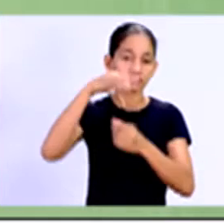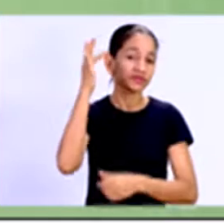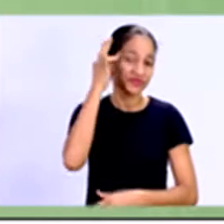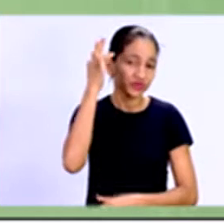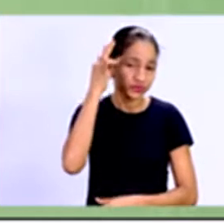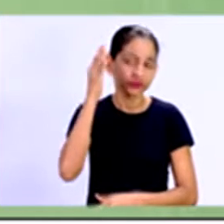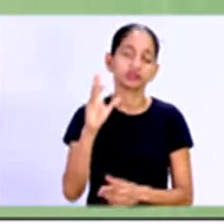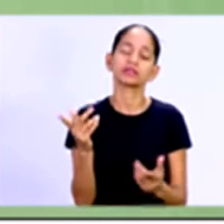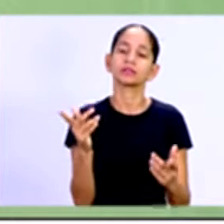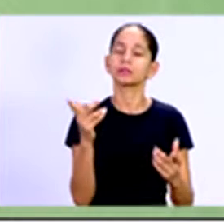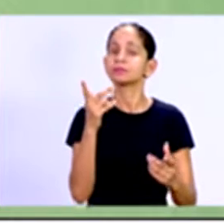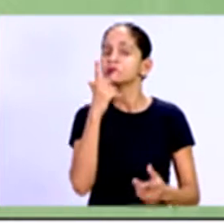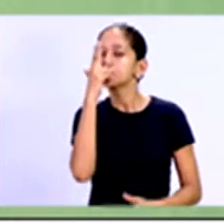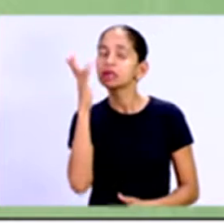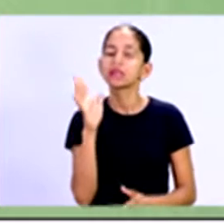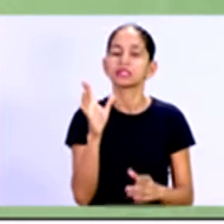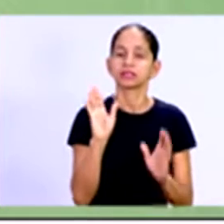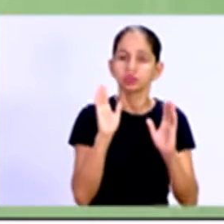tem